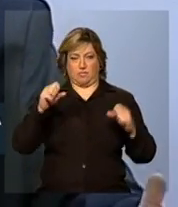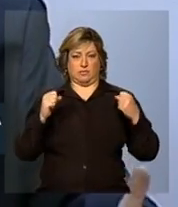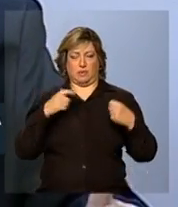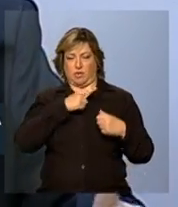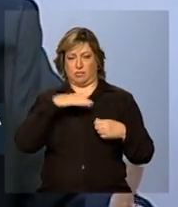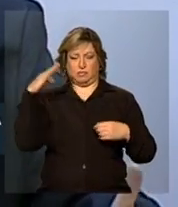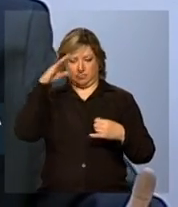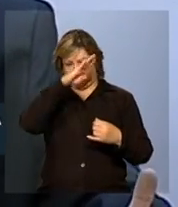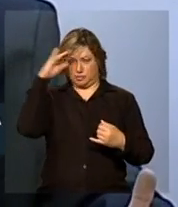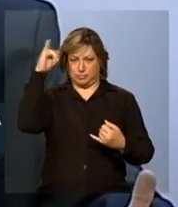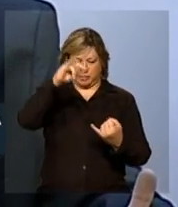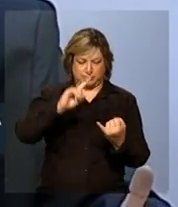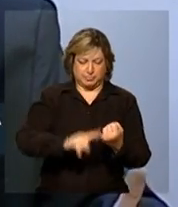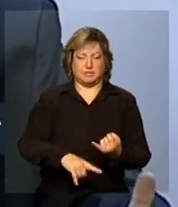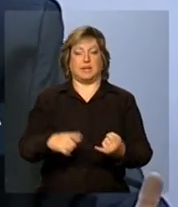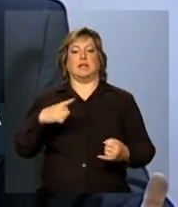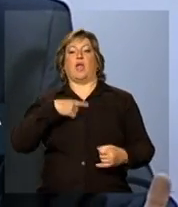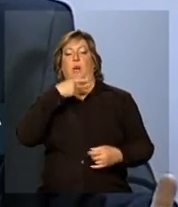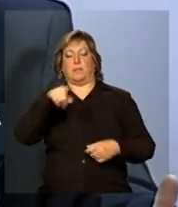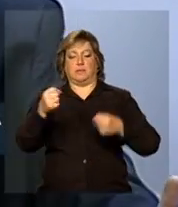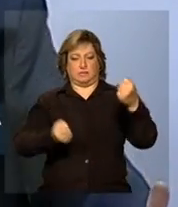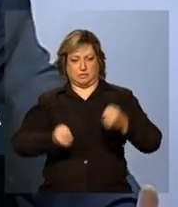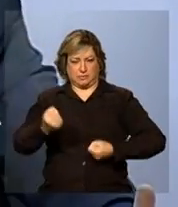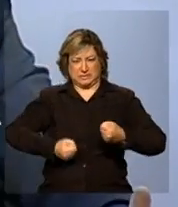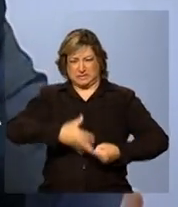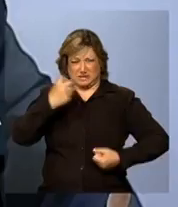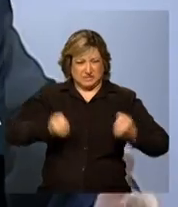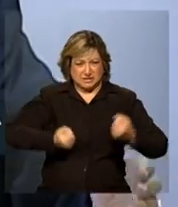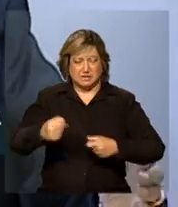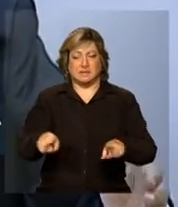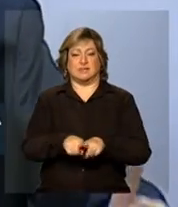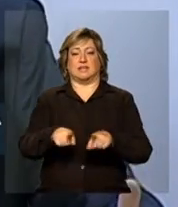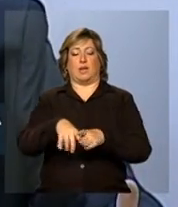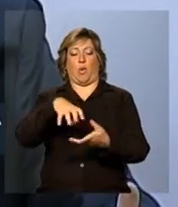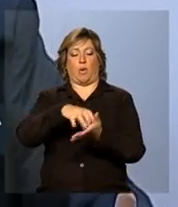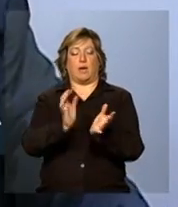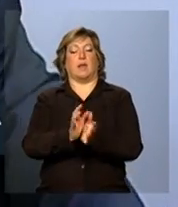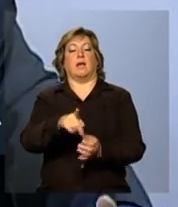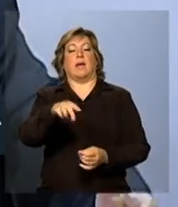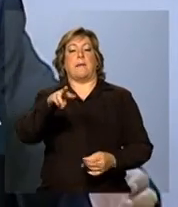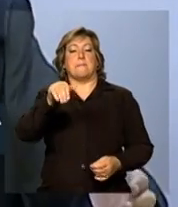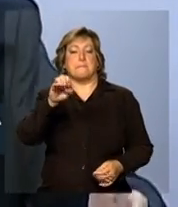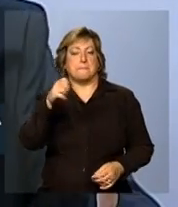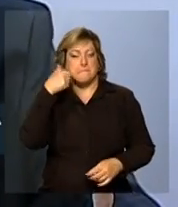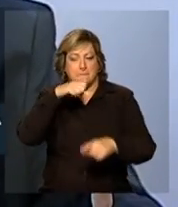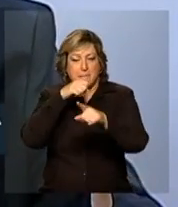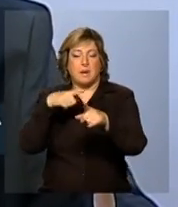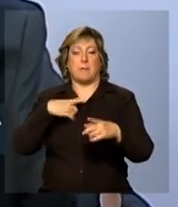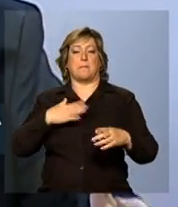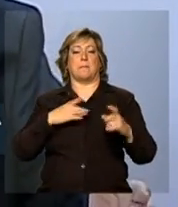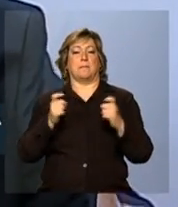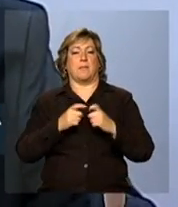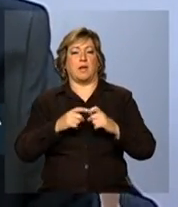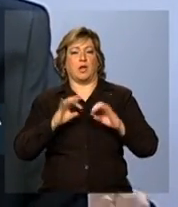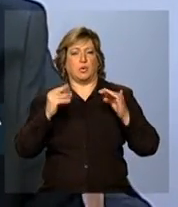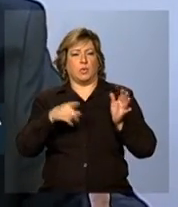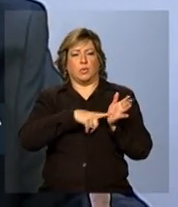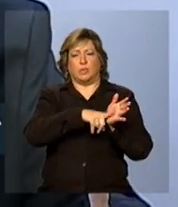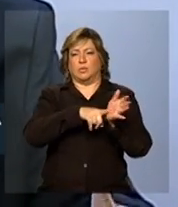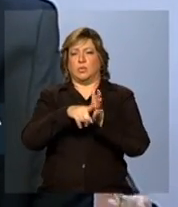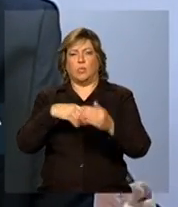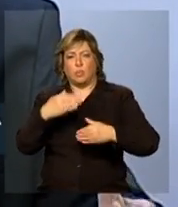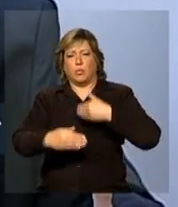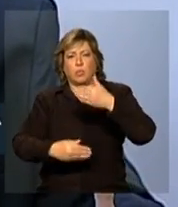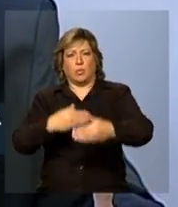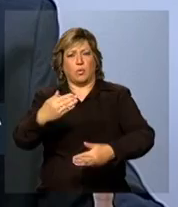senhor, passa pelo hospital que fez a captação, passa pela mãe, passa pelos meus médicos, os meus amigos,